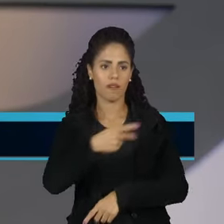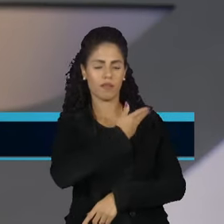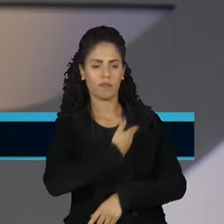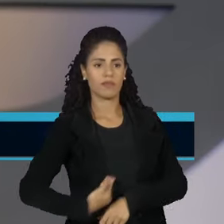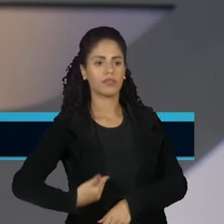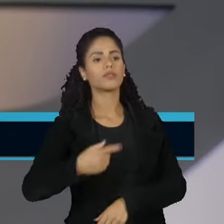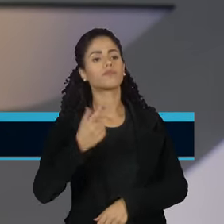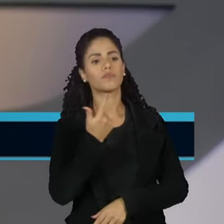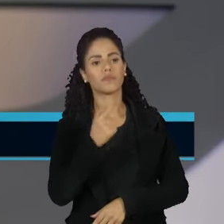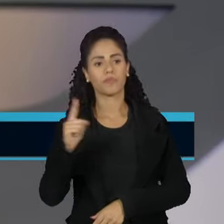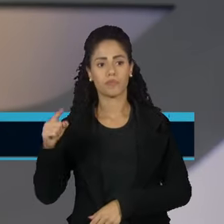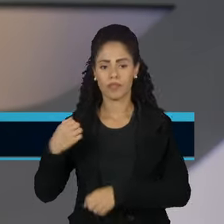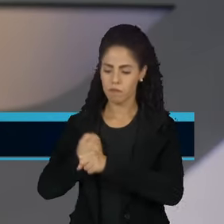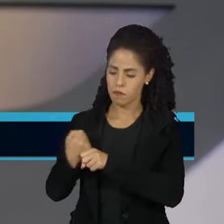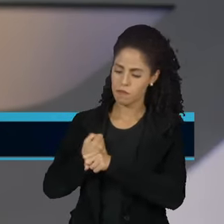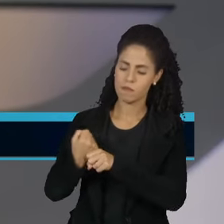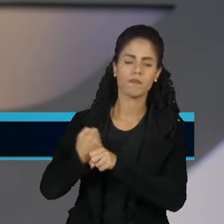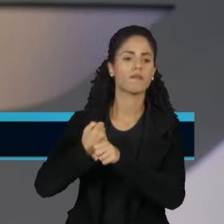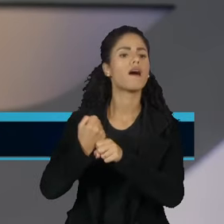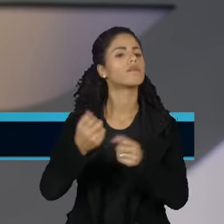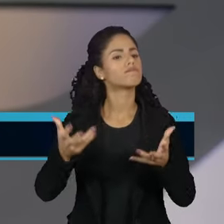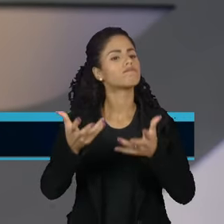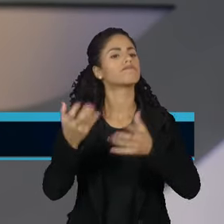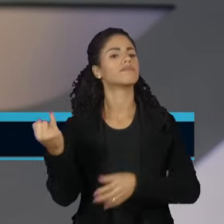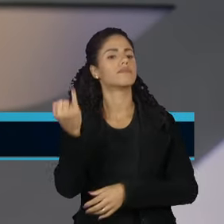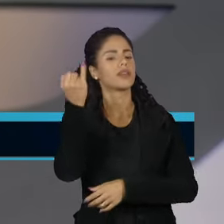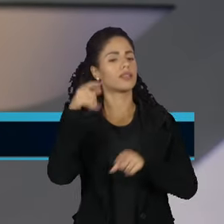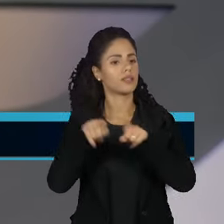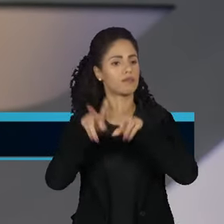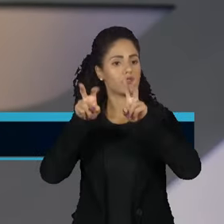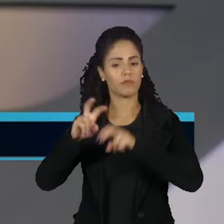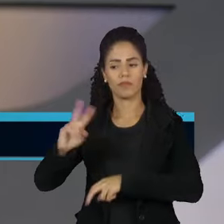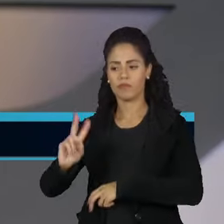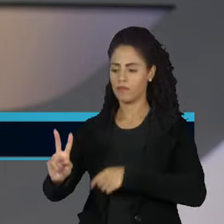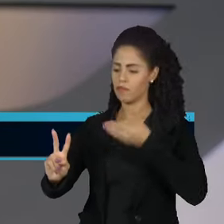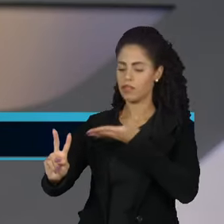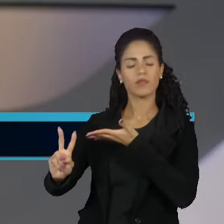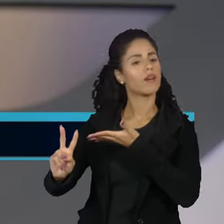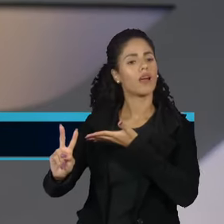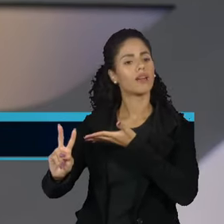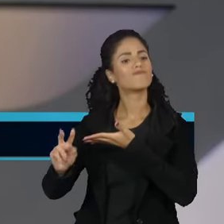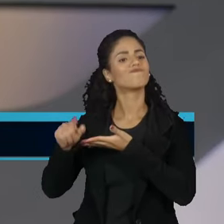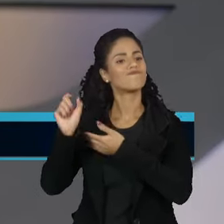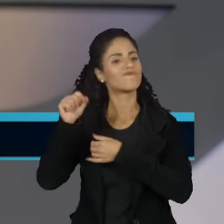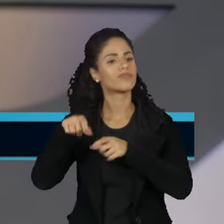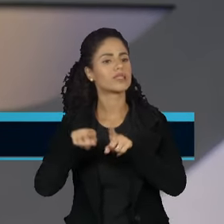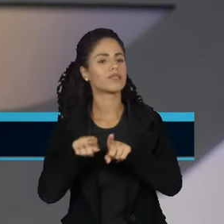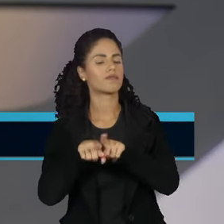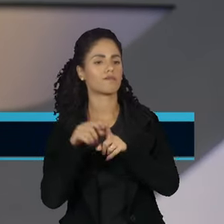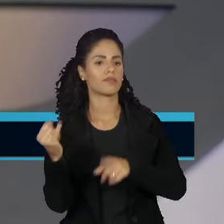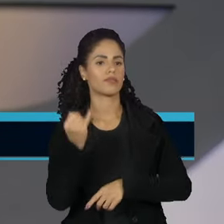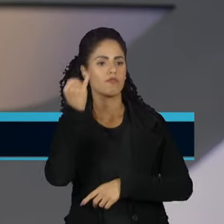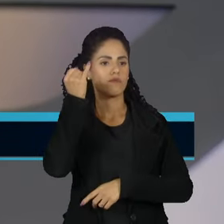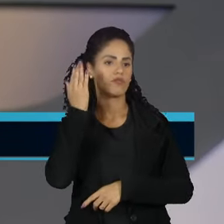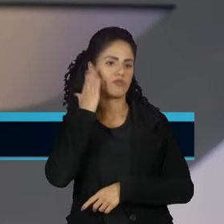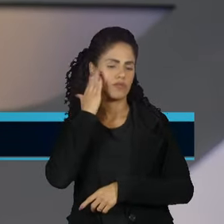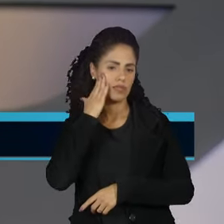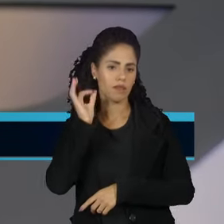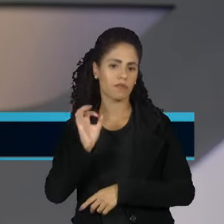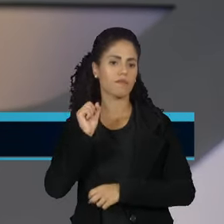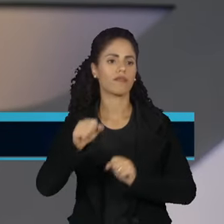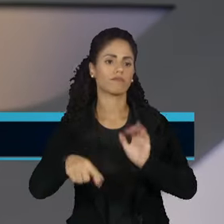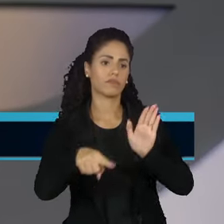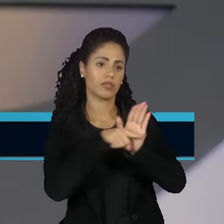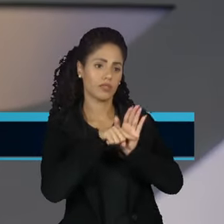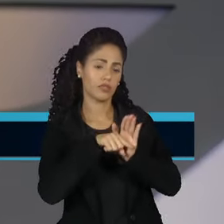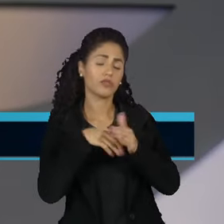mas nos últimos tempos tem ganhado força e a questão venezuelana é um dos pontos de maior peso negativo para o